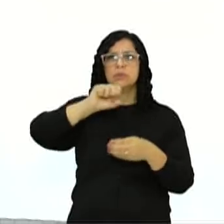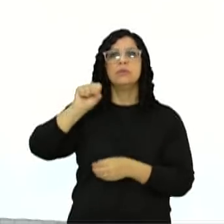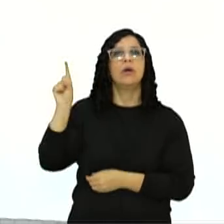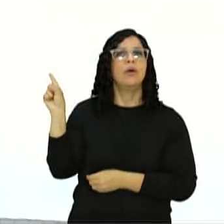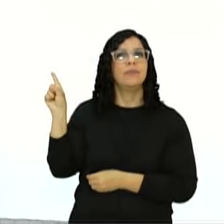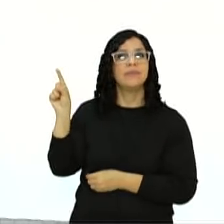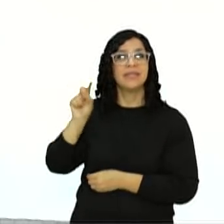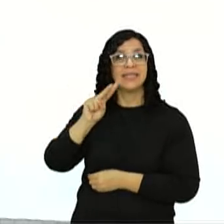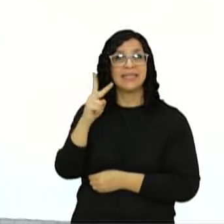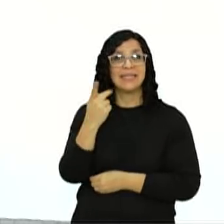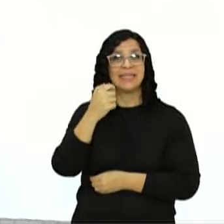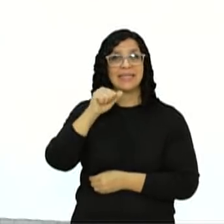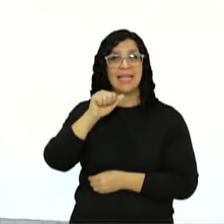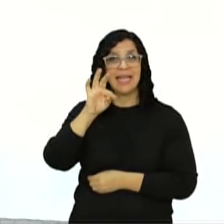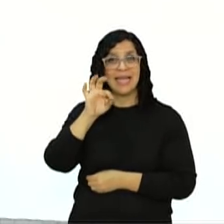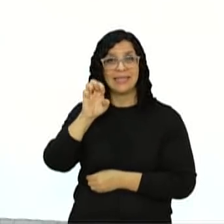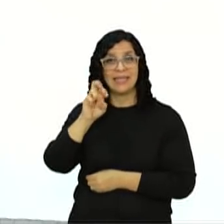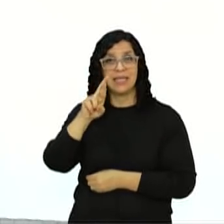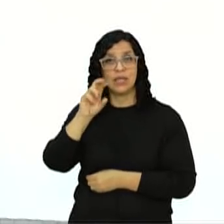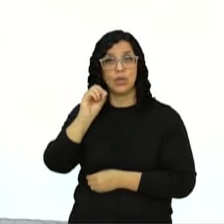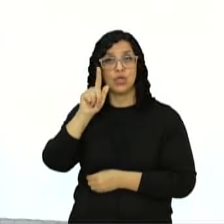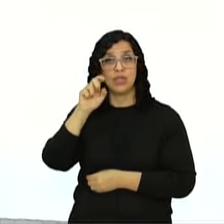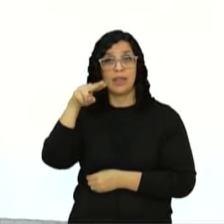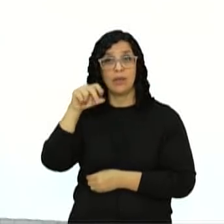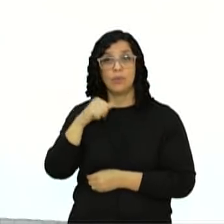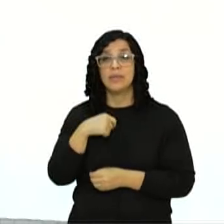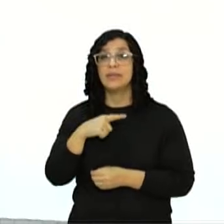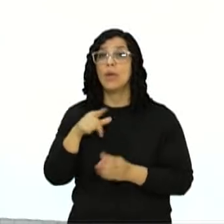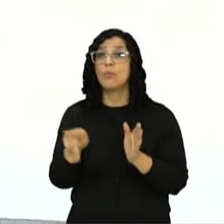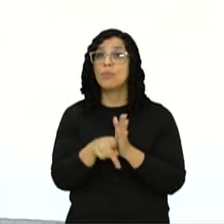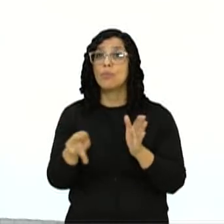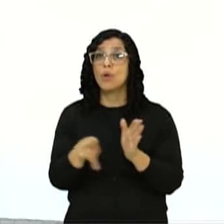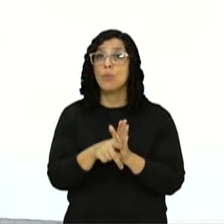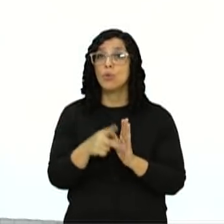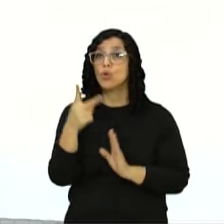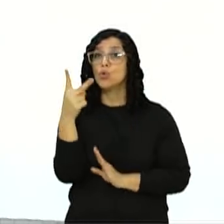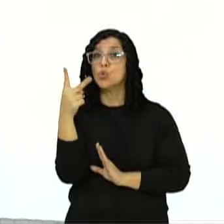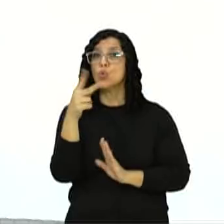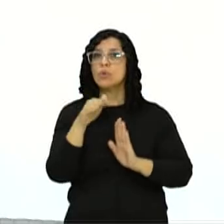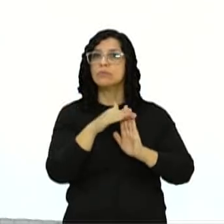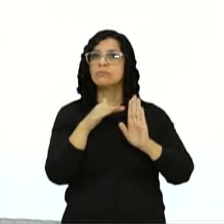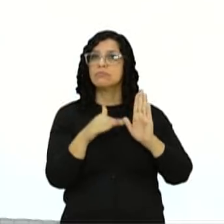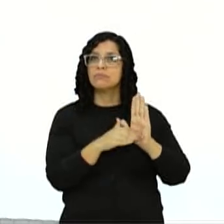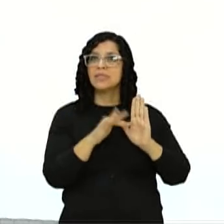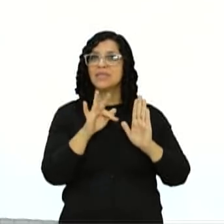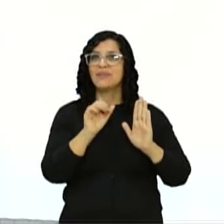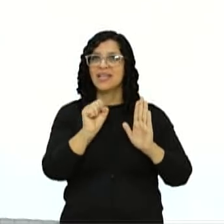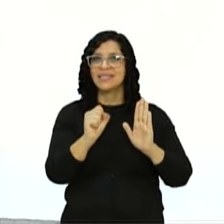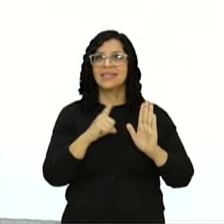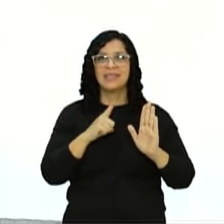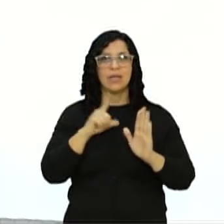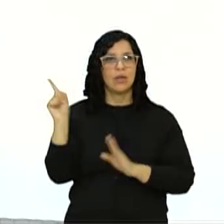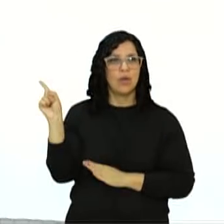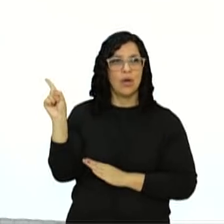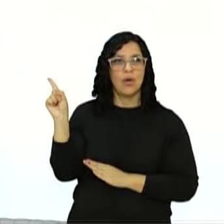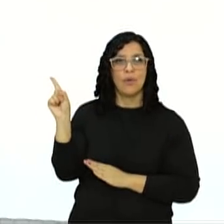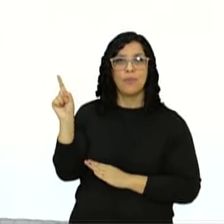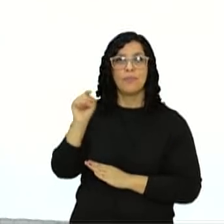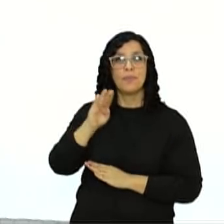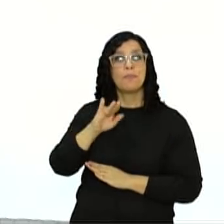sistema heterogêneo. Eu tenho mais de uma fase. E vai ser do